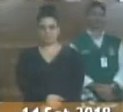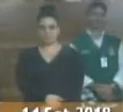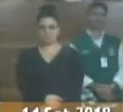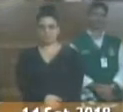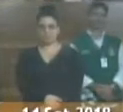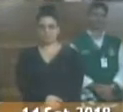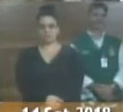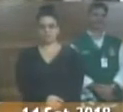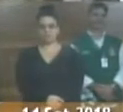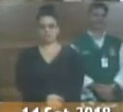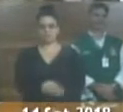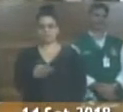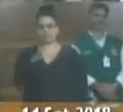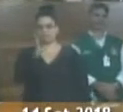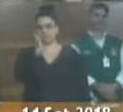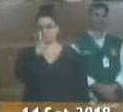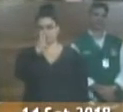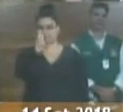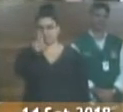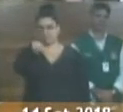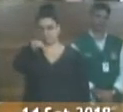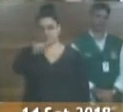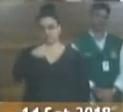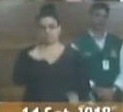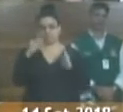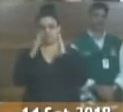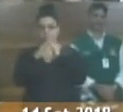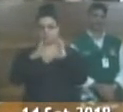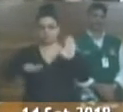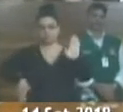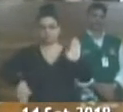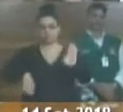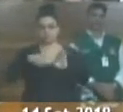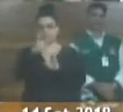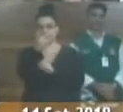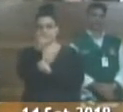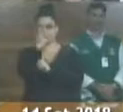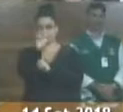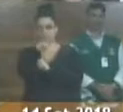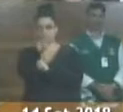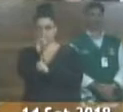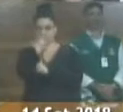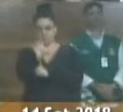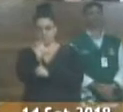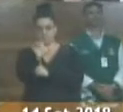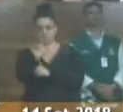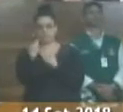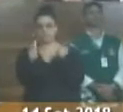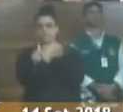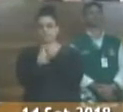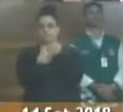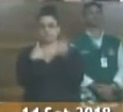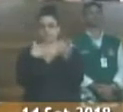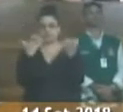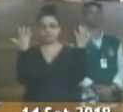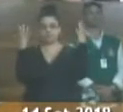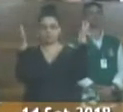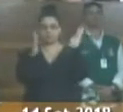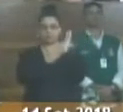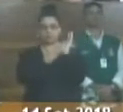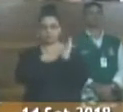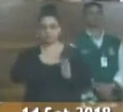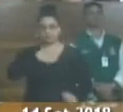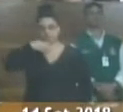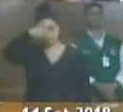Boa tarde. Eu sou a Bruna, moradora da Praia Grande das Palmas. Tá? Primeiro, eu quero parabenizar a minha sobrinha